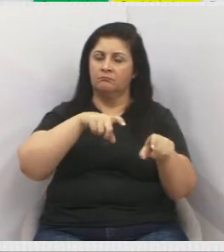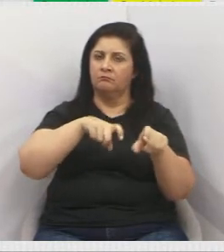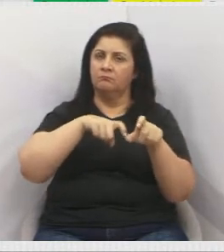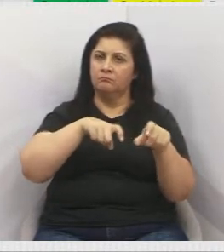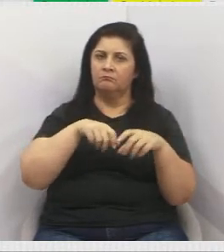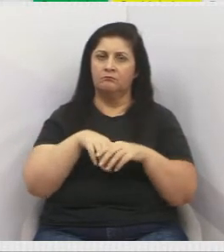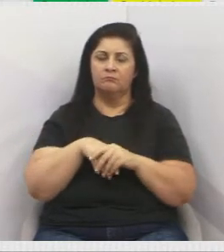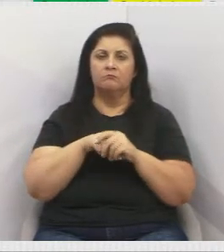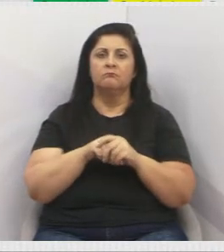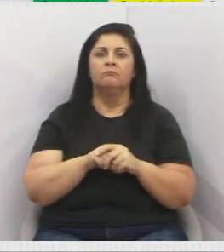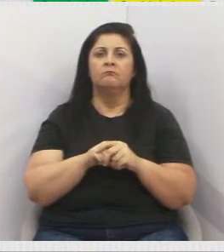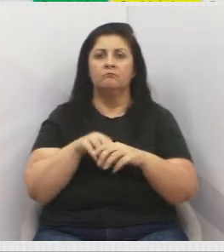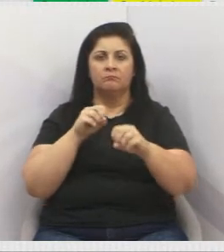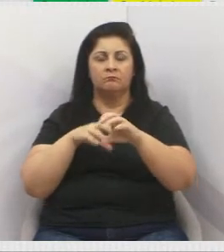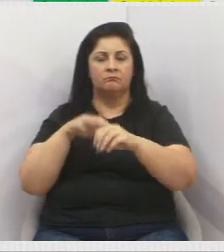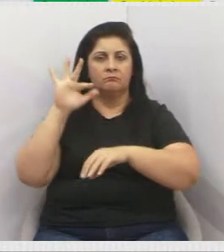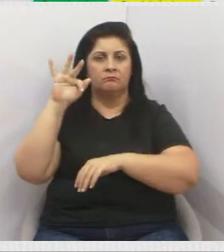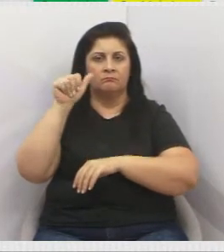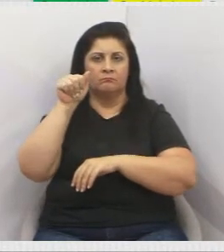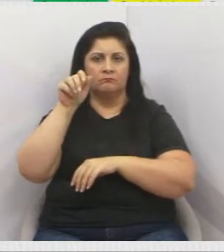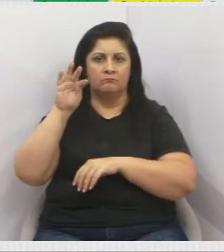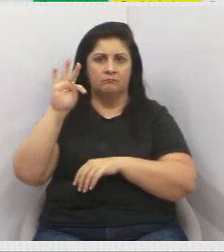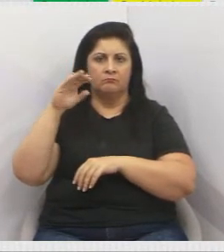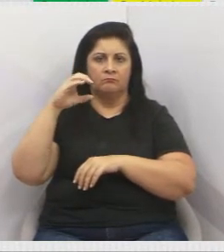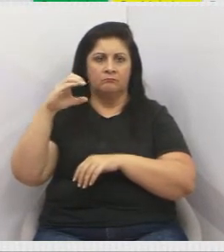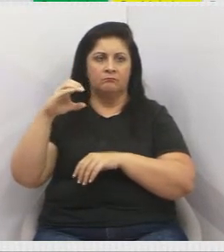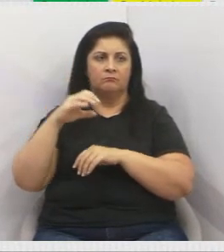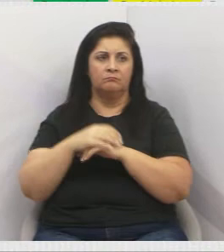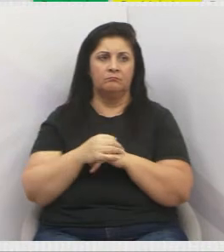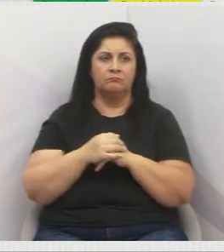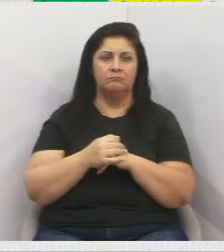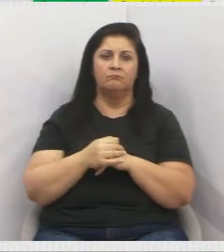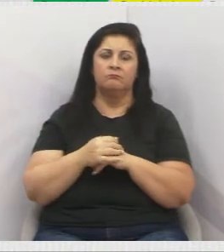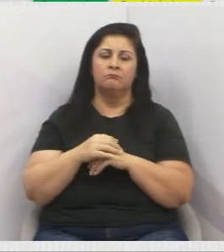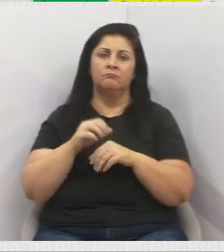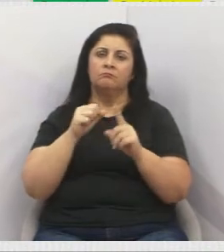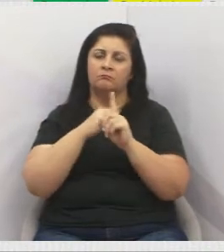entidades acadêmicas, FATEC e organização da sociedade civil, Suinam.